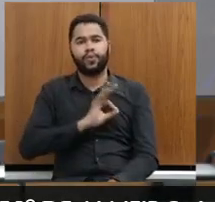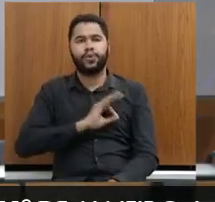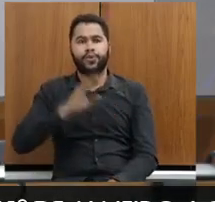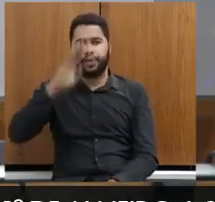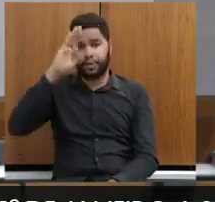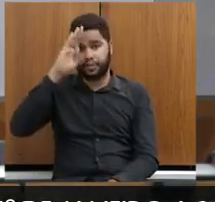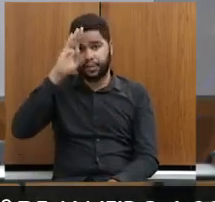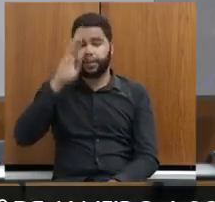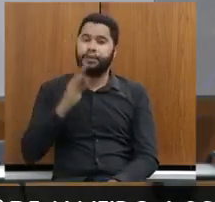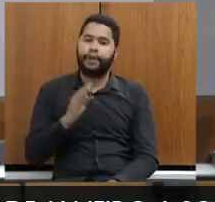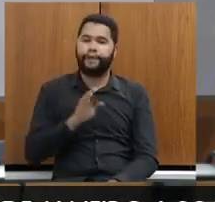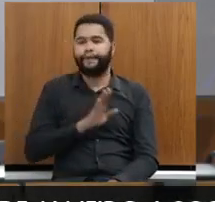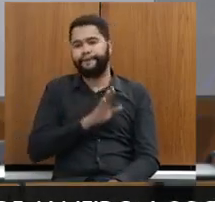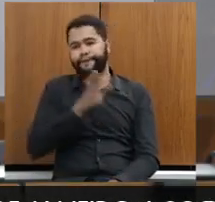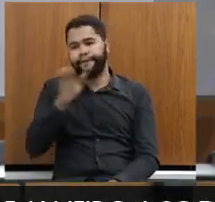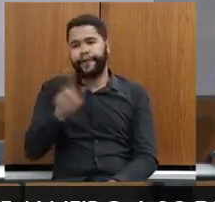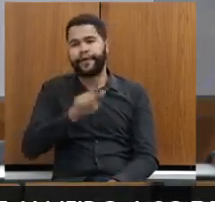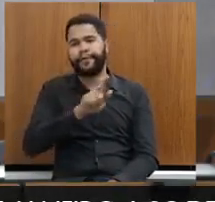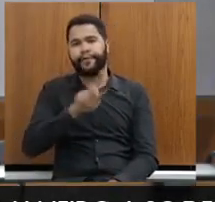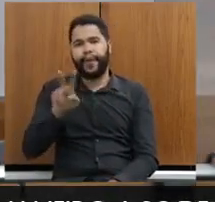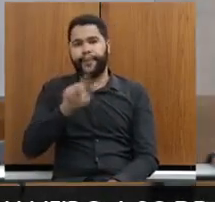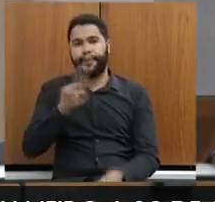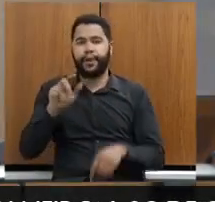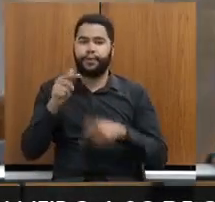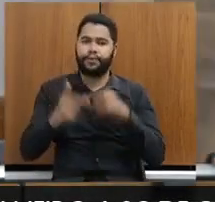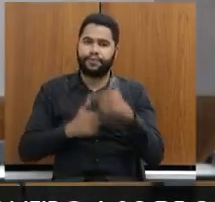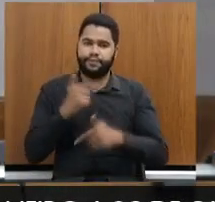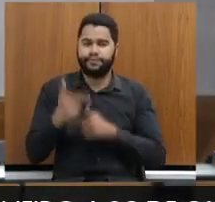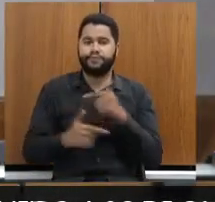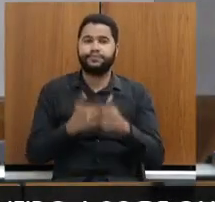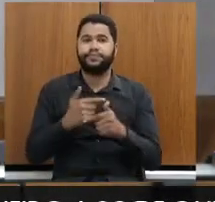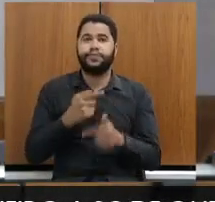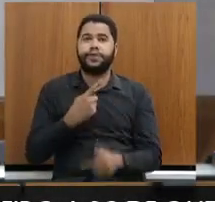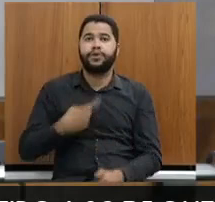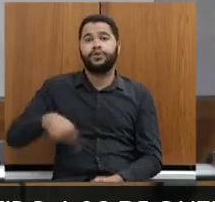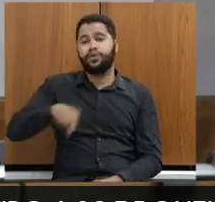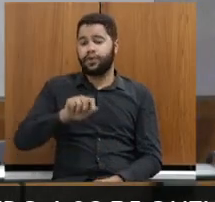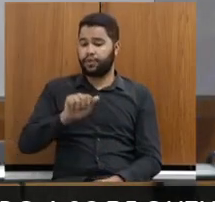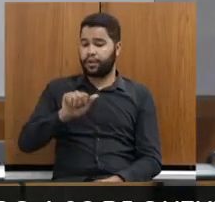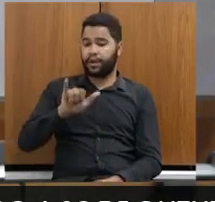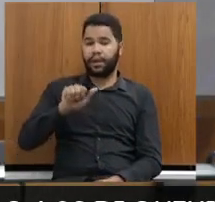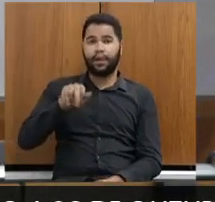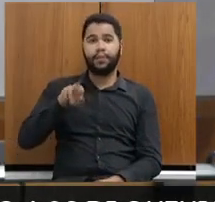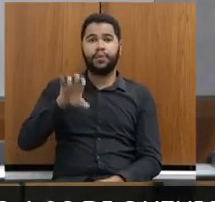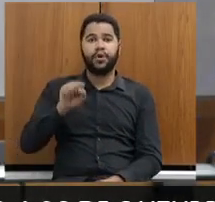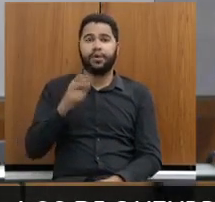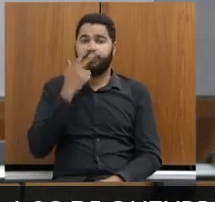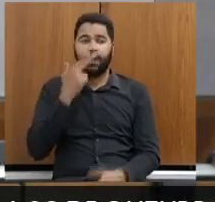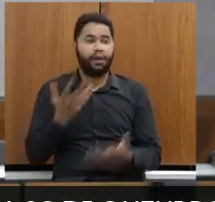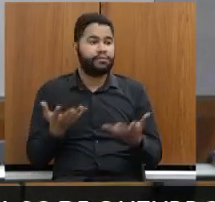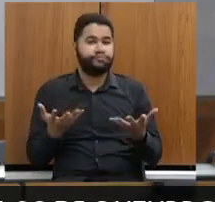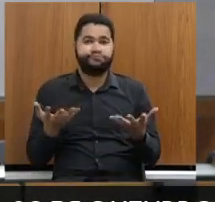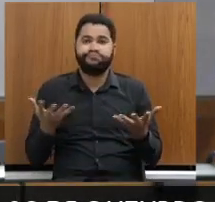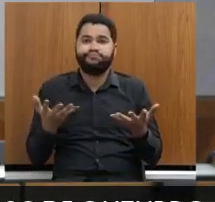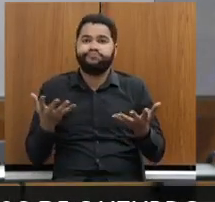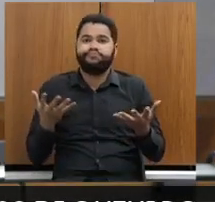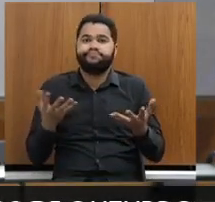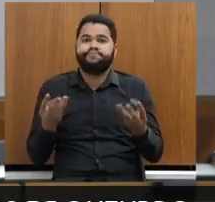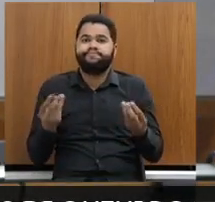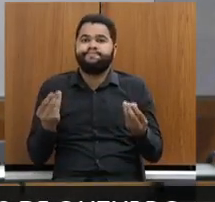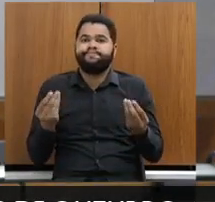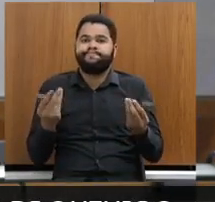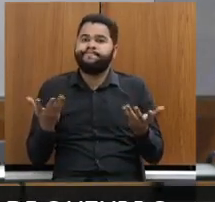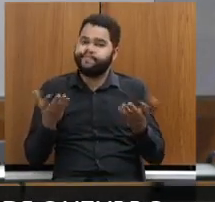Valadares para o plantão e a nossa amor é fica desguarnecida lá na